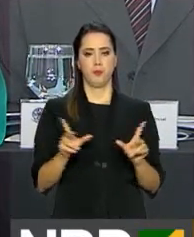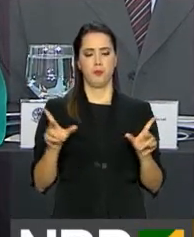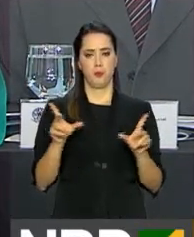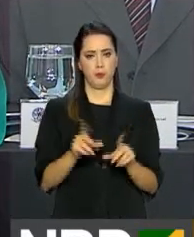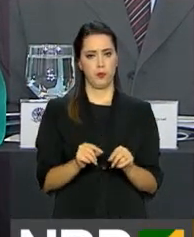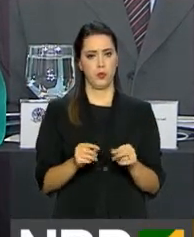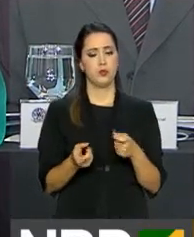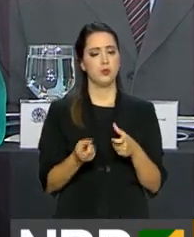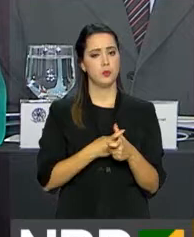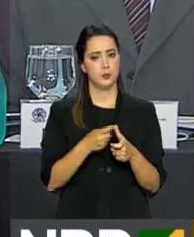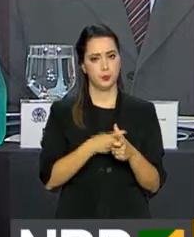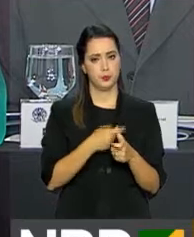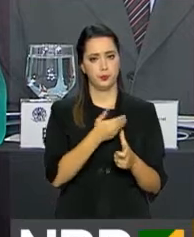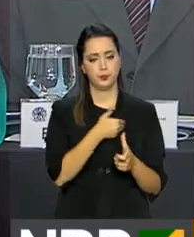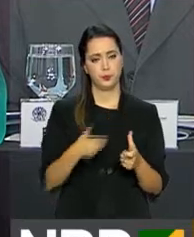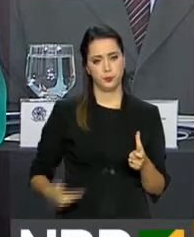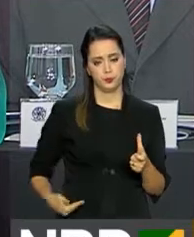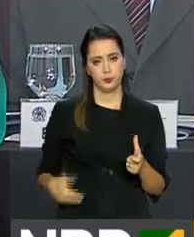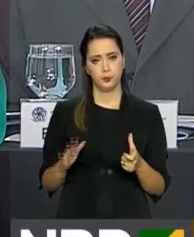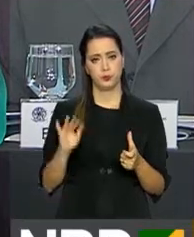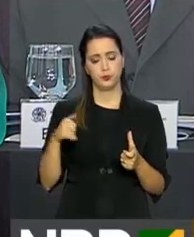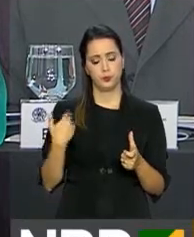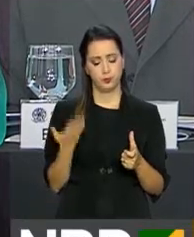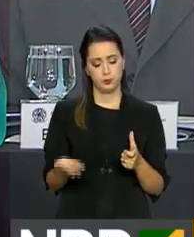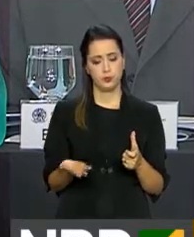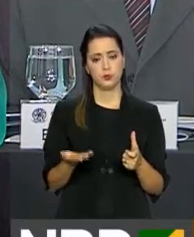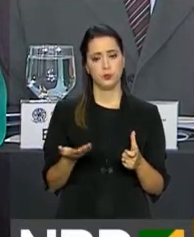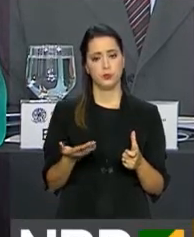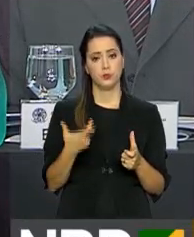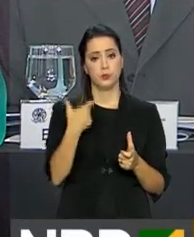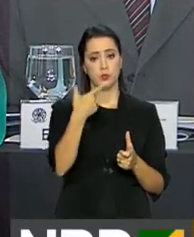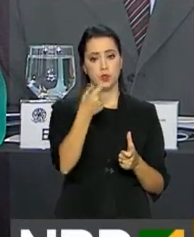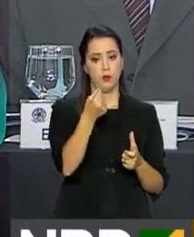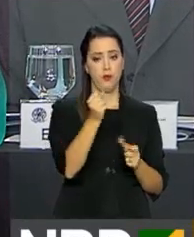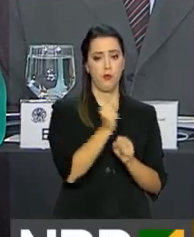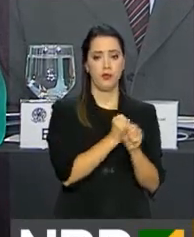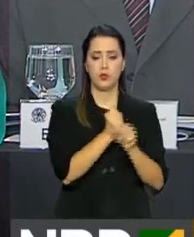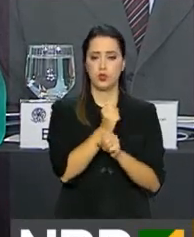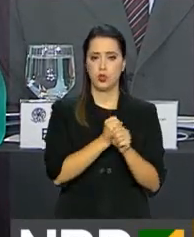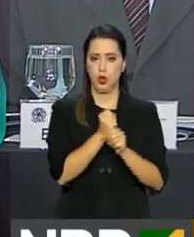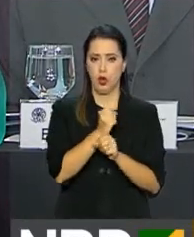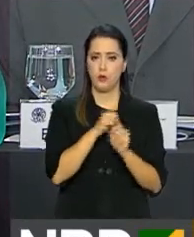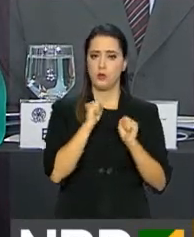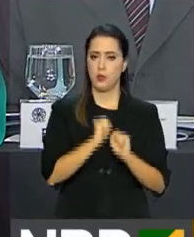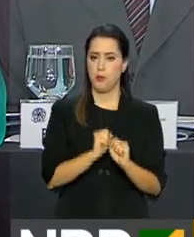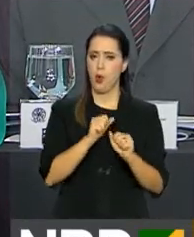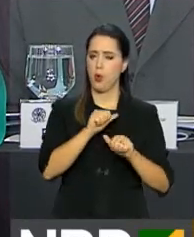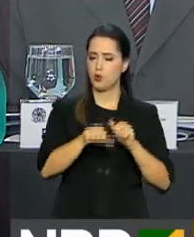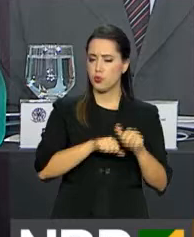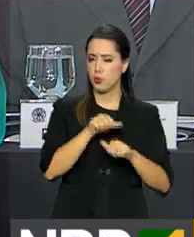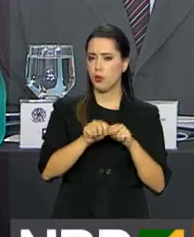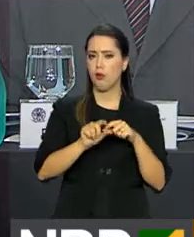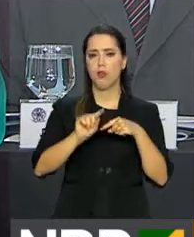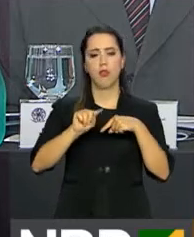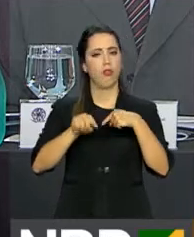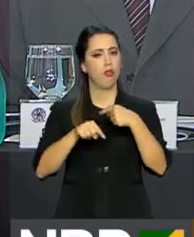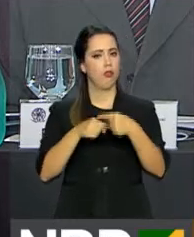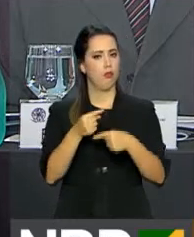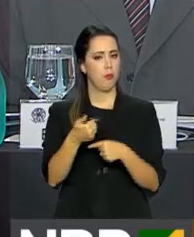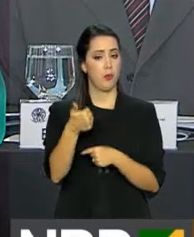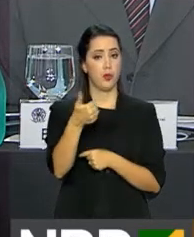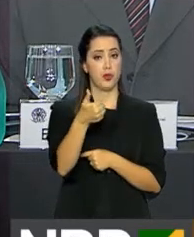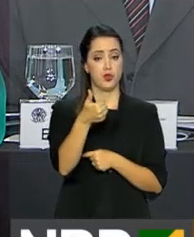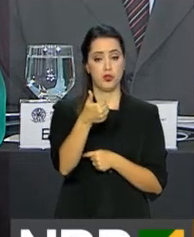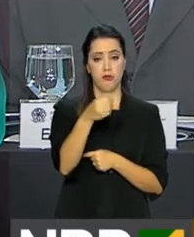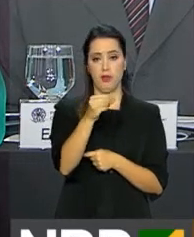déficit público e daí a previsão de 20 anos realizável esse teto após